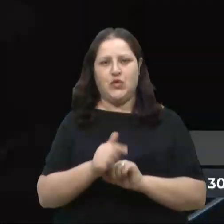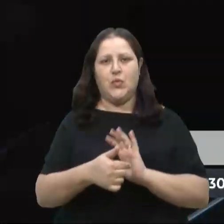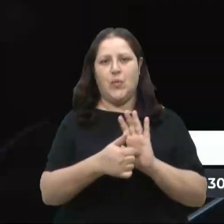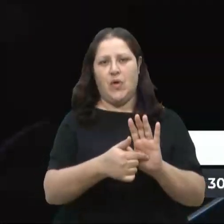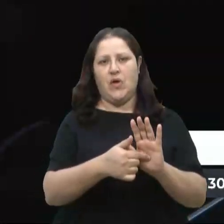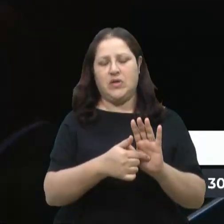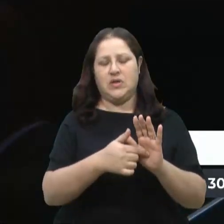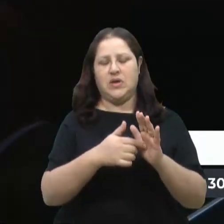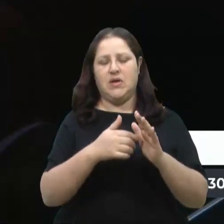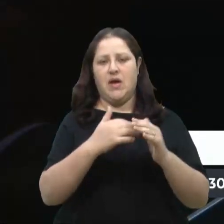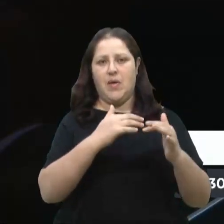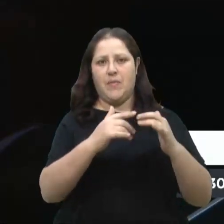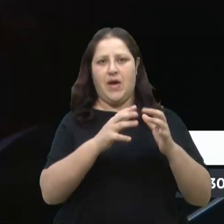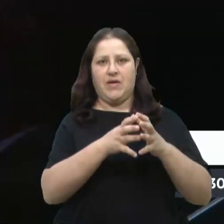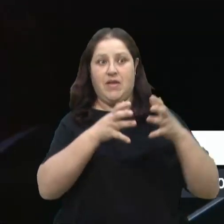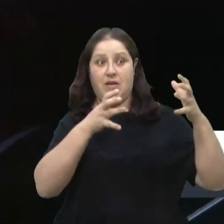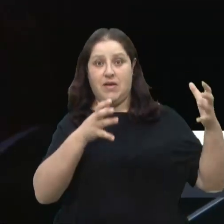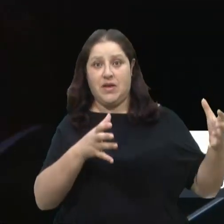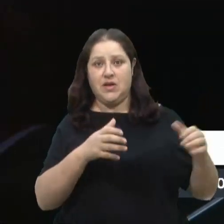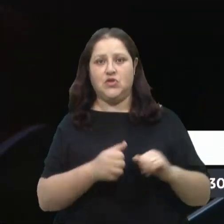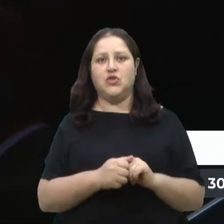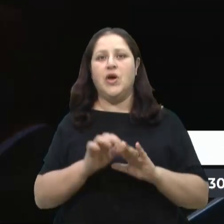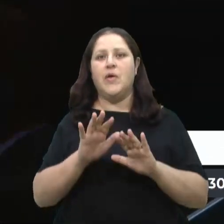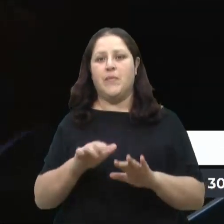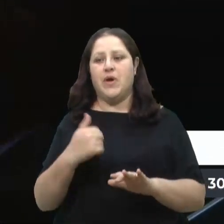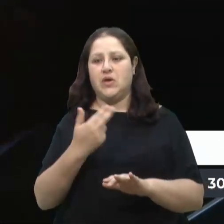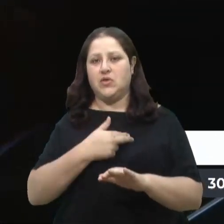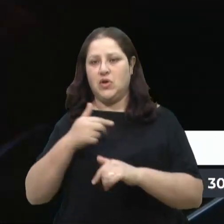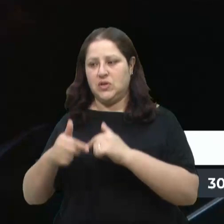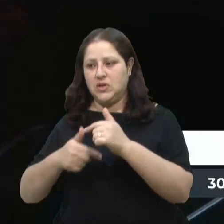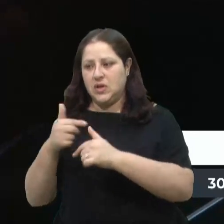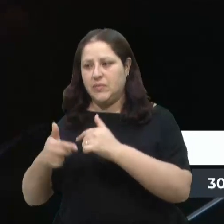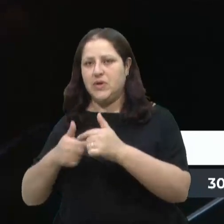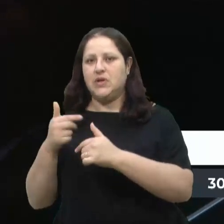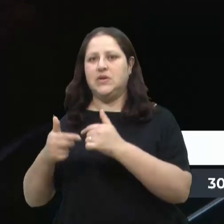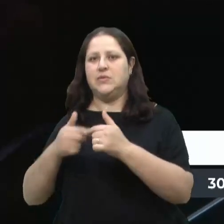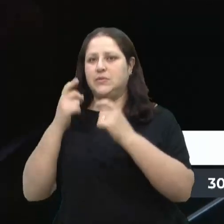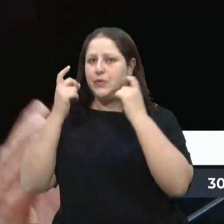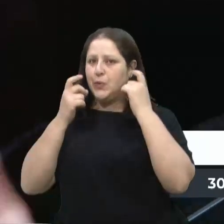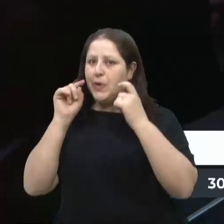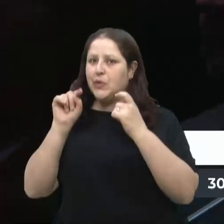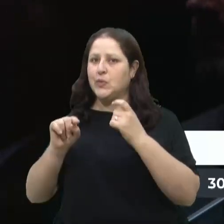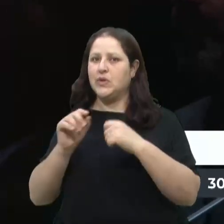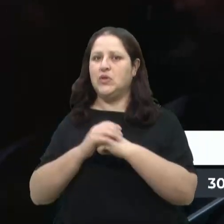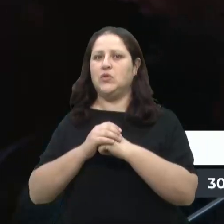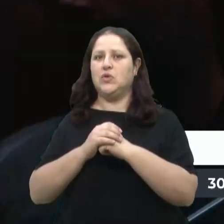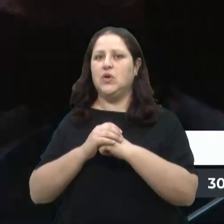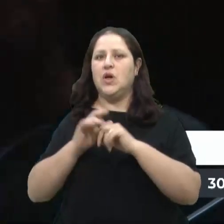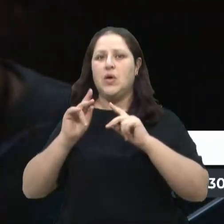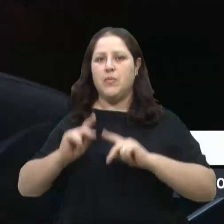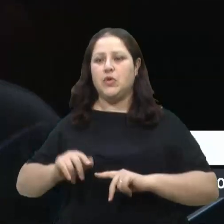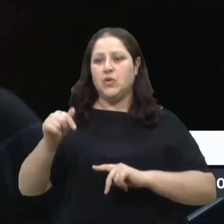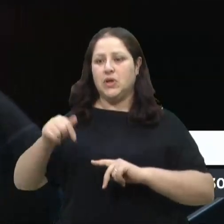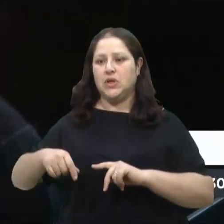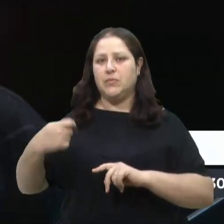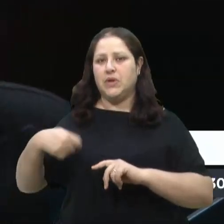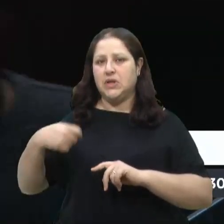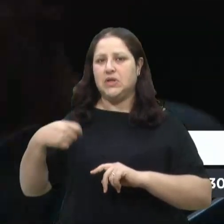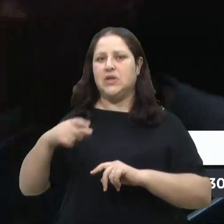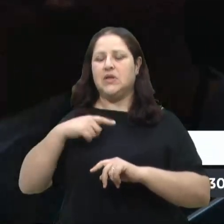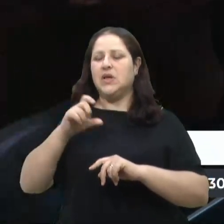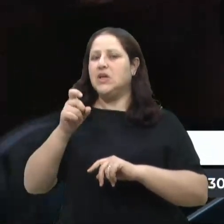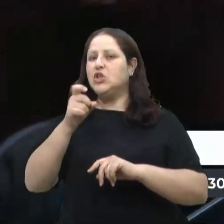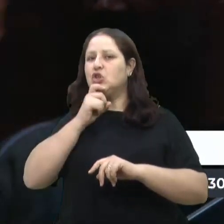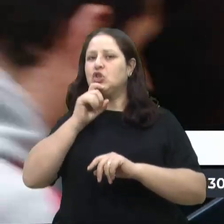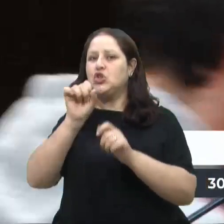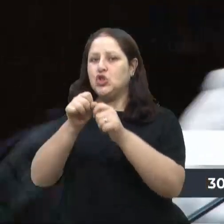disso. A possibilidade de fazer financiamentos para novas câmaras frias, que são a nossa realidade da nossa região, pela grande